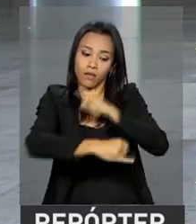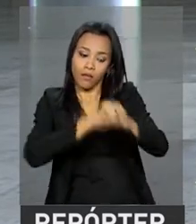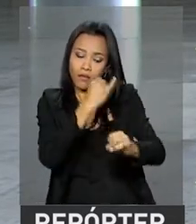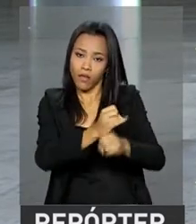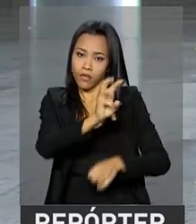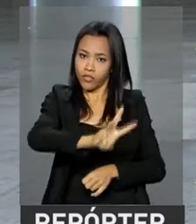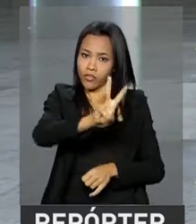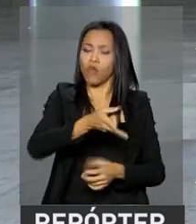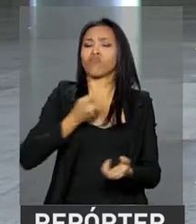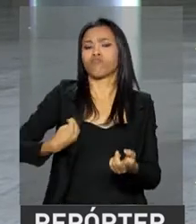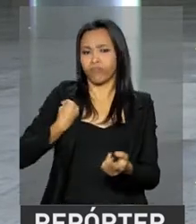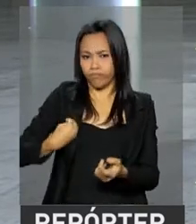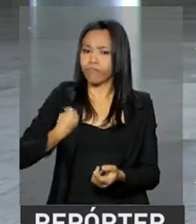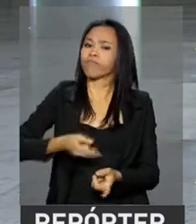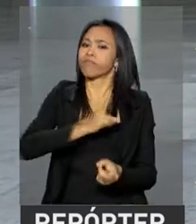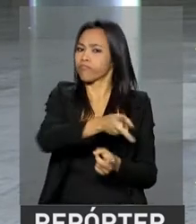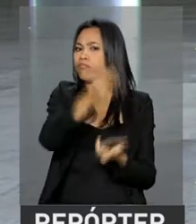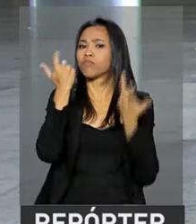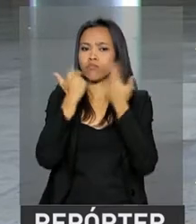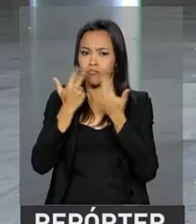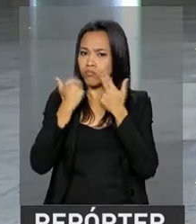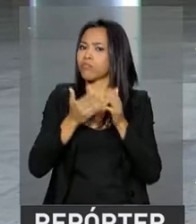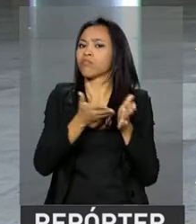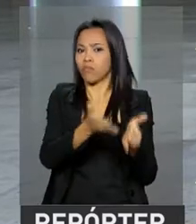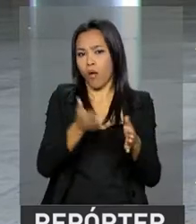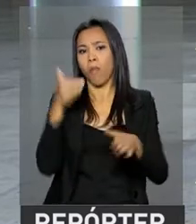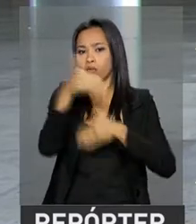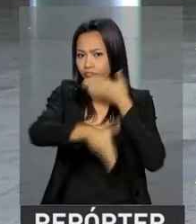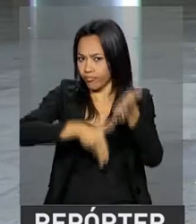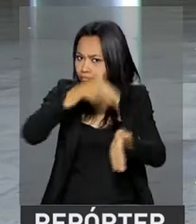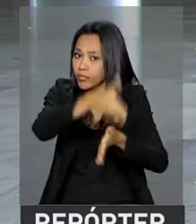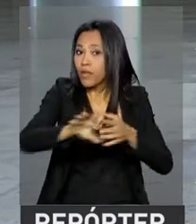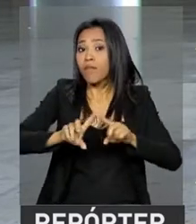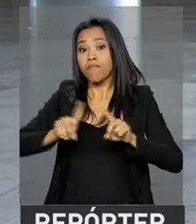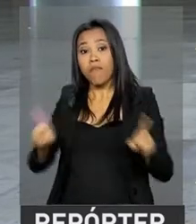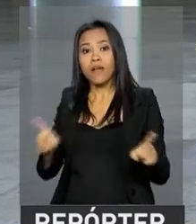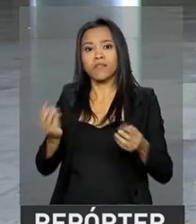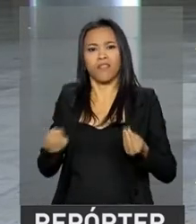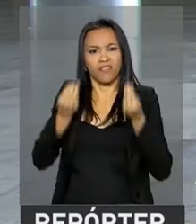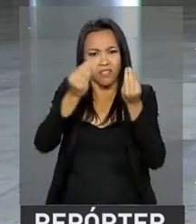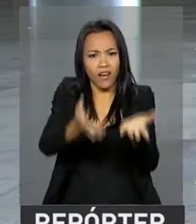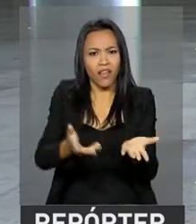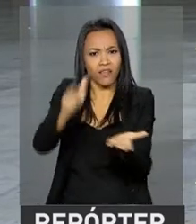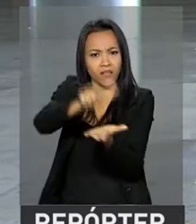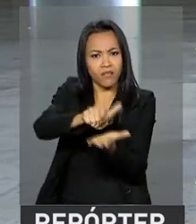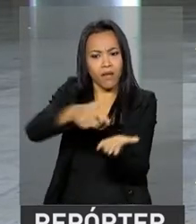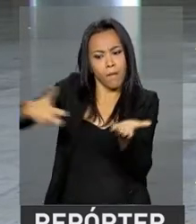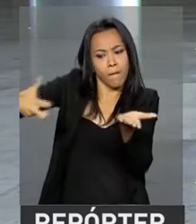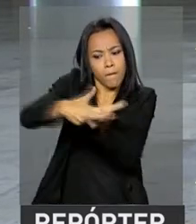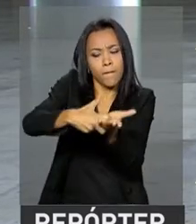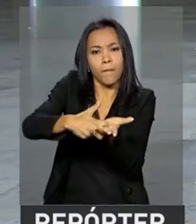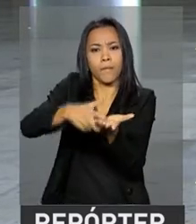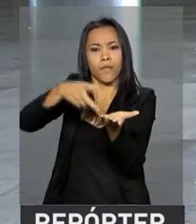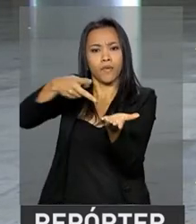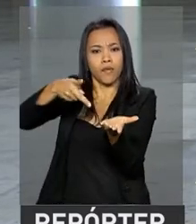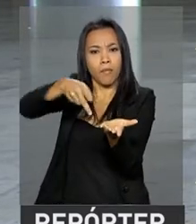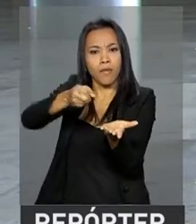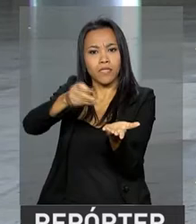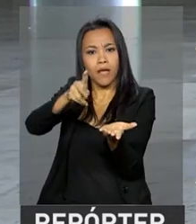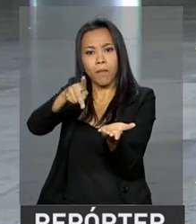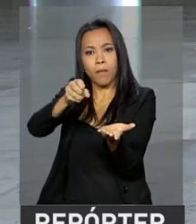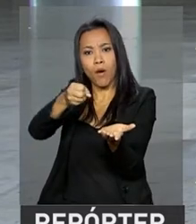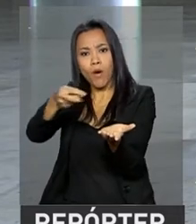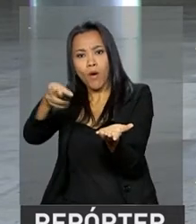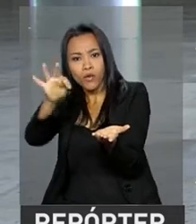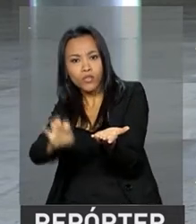Polícia Federal continuarão sendo feitos normalmente, mas não há previsão de entrega para esses novos documentos